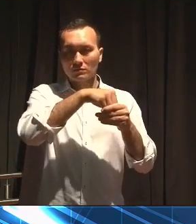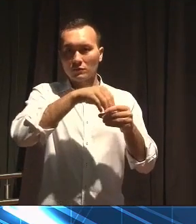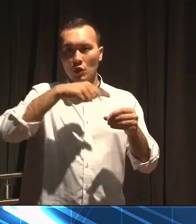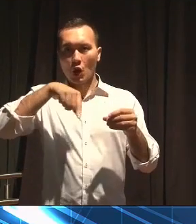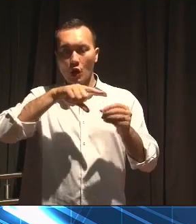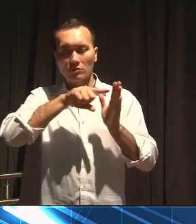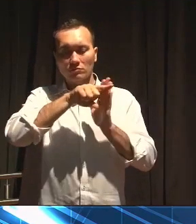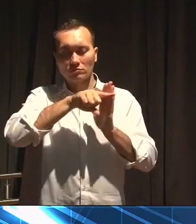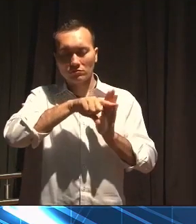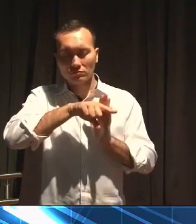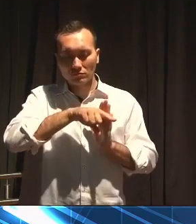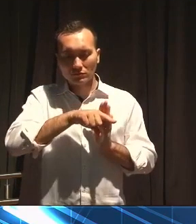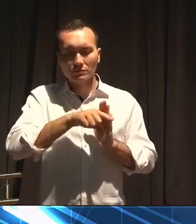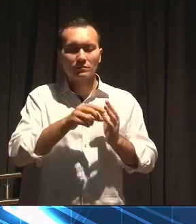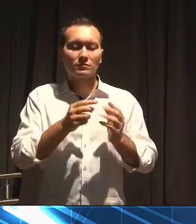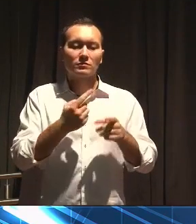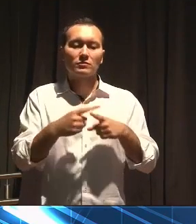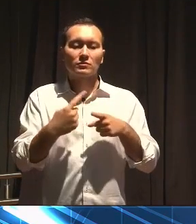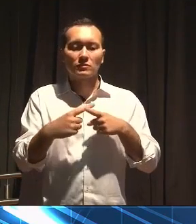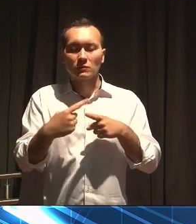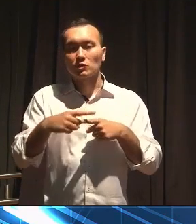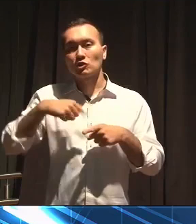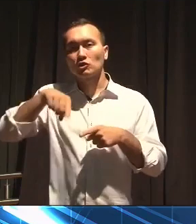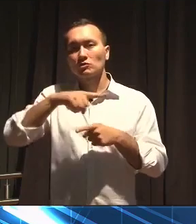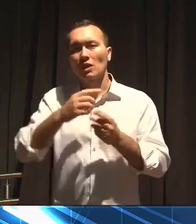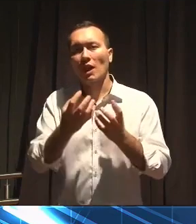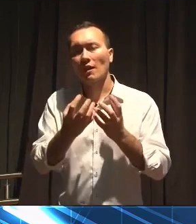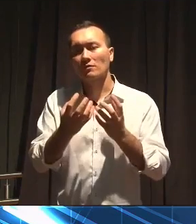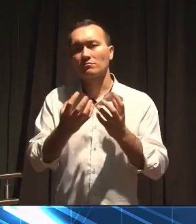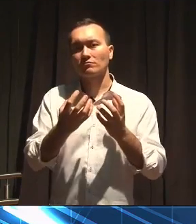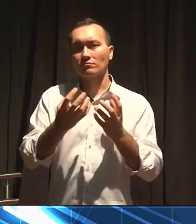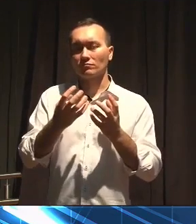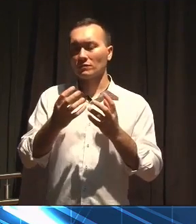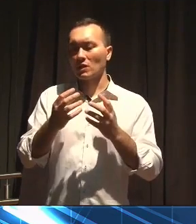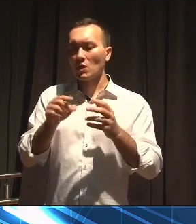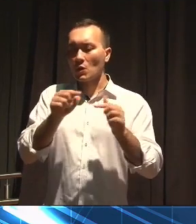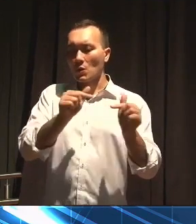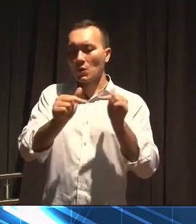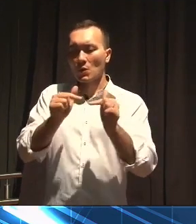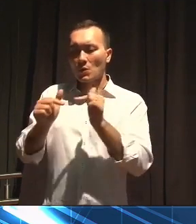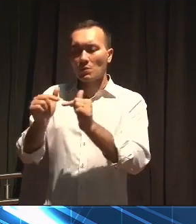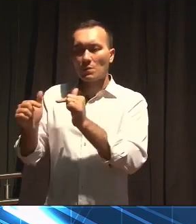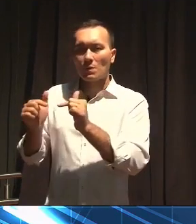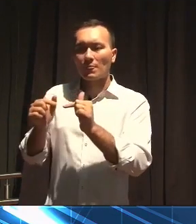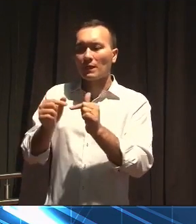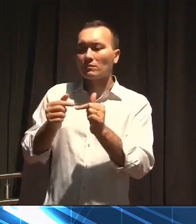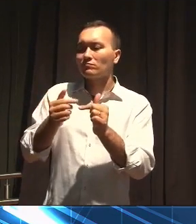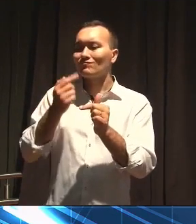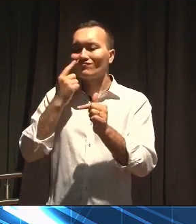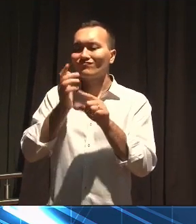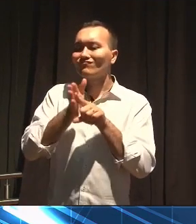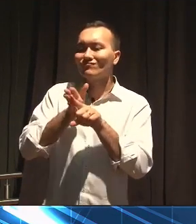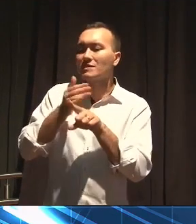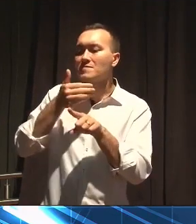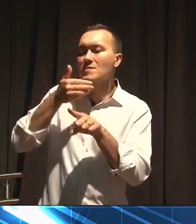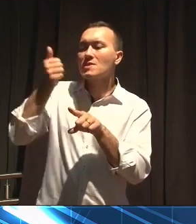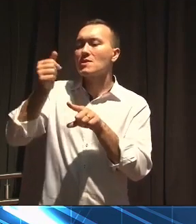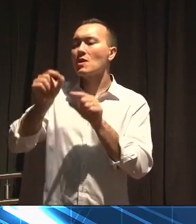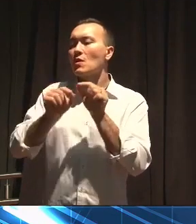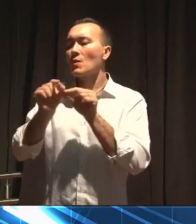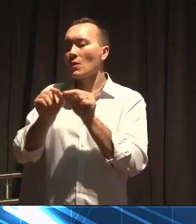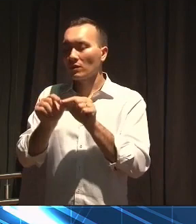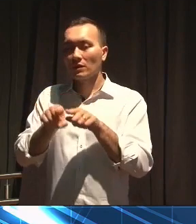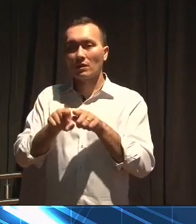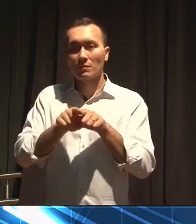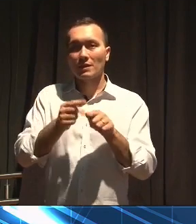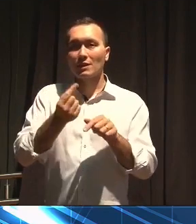informar, otimizar e operar. E tu começa a fazer uma racionalização para a empresa quando tu está falando de gasto, né? Então, todo